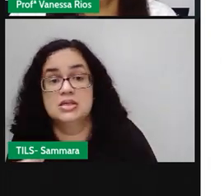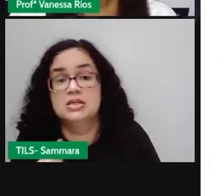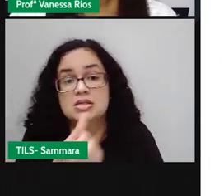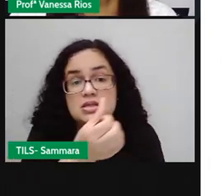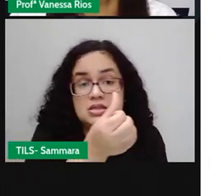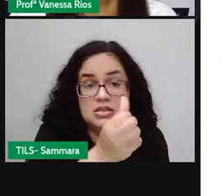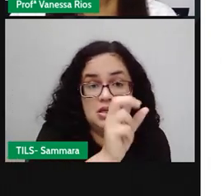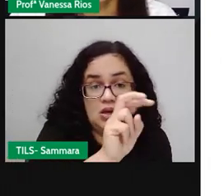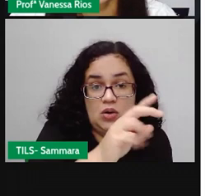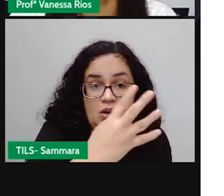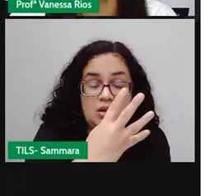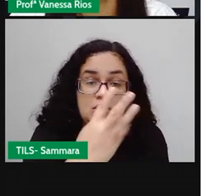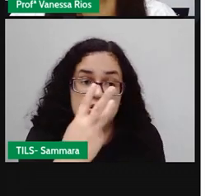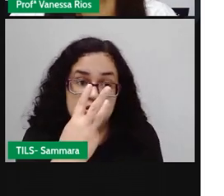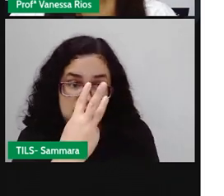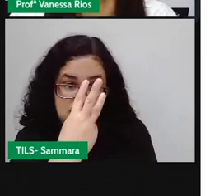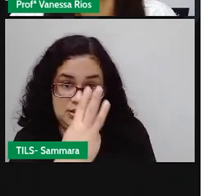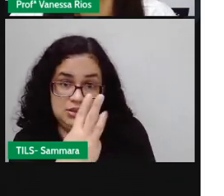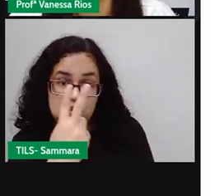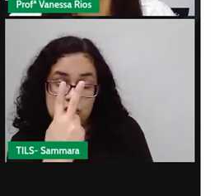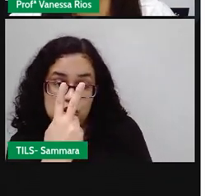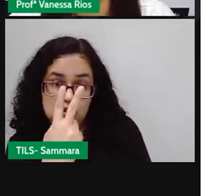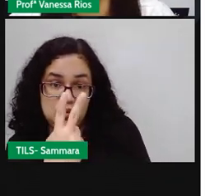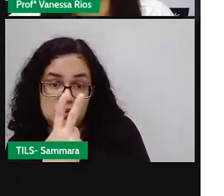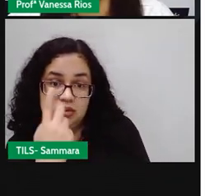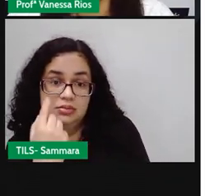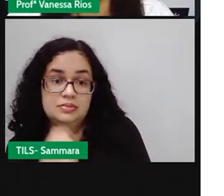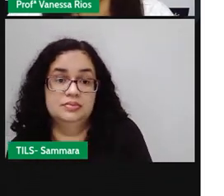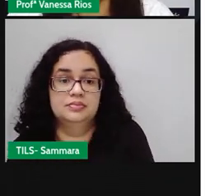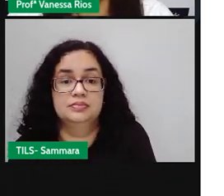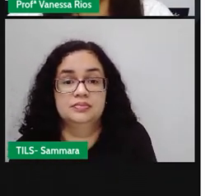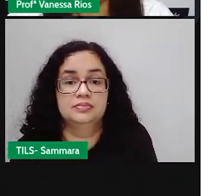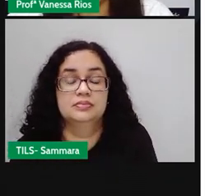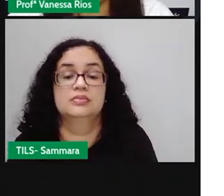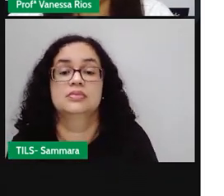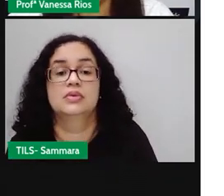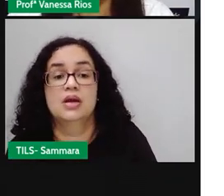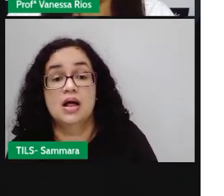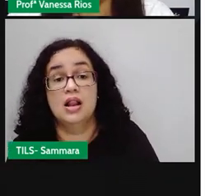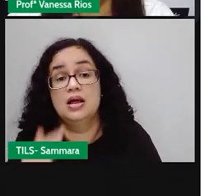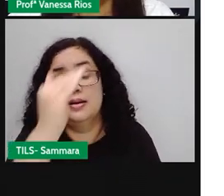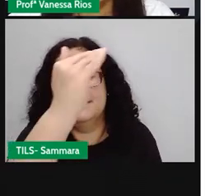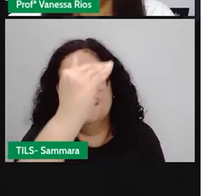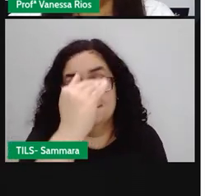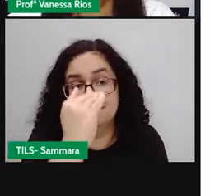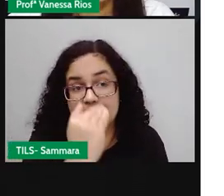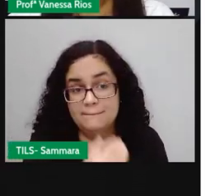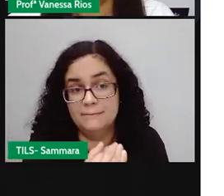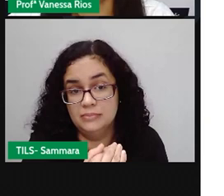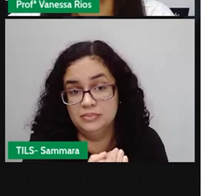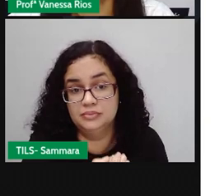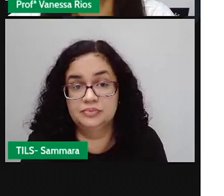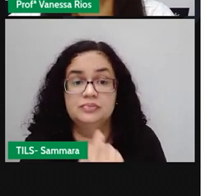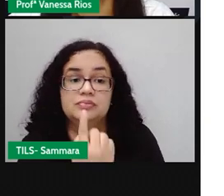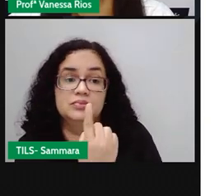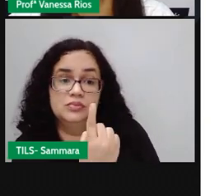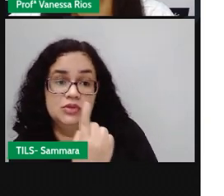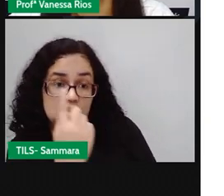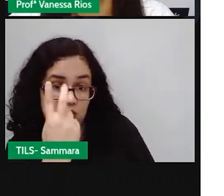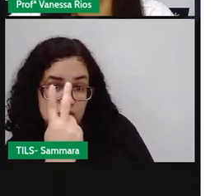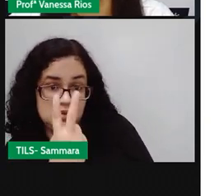6, 5, 4, 3, 2. Na parte de cima. Já na parte de baixo,